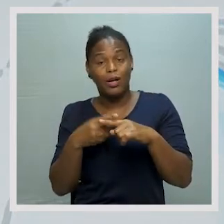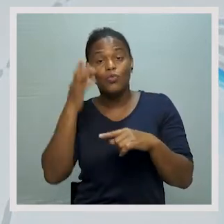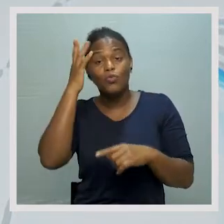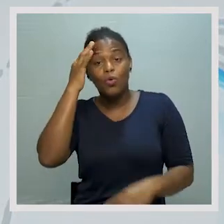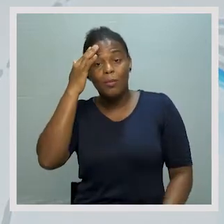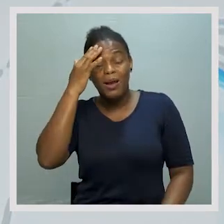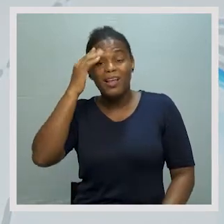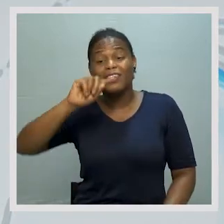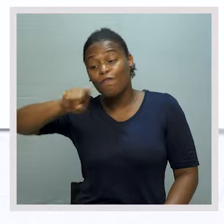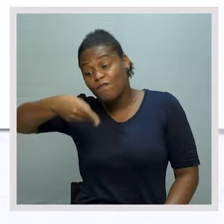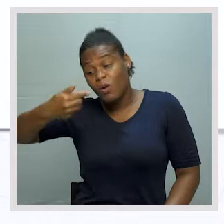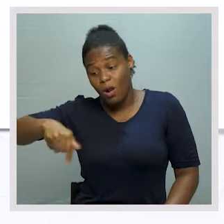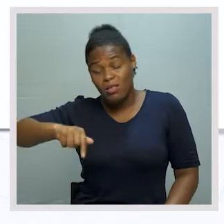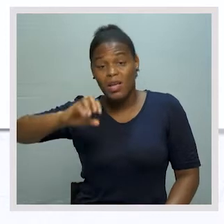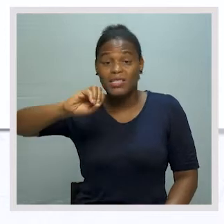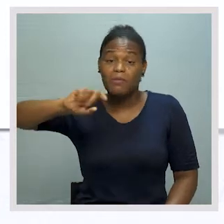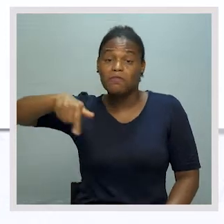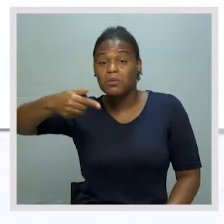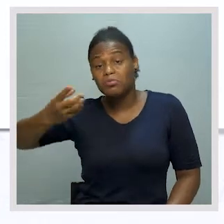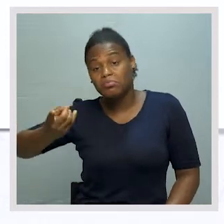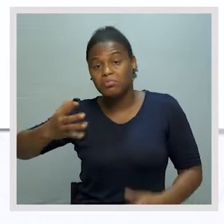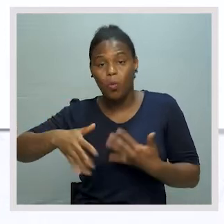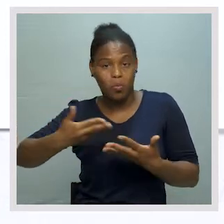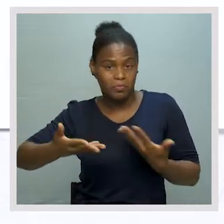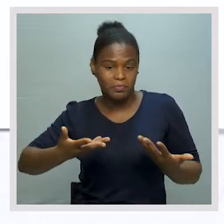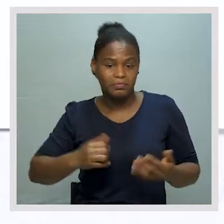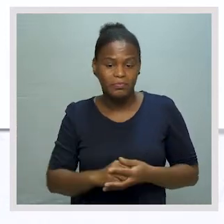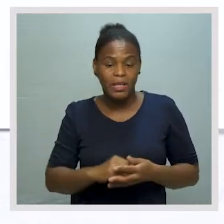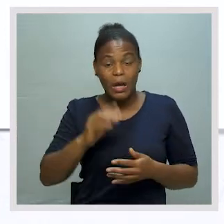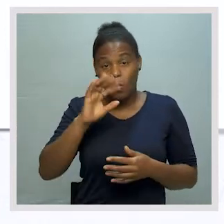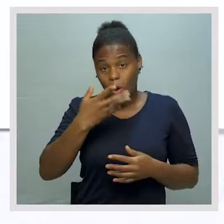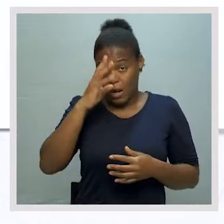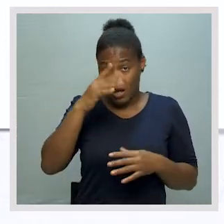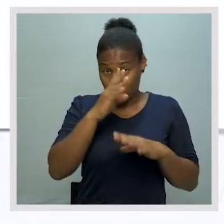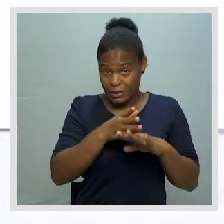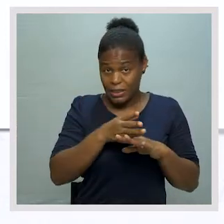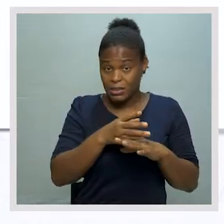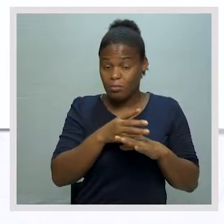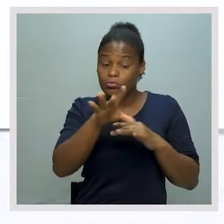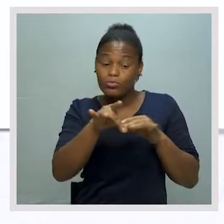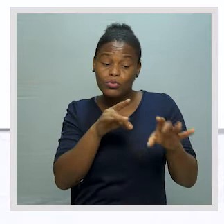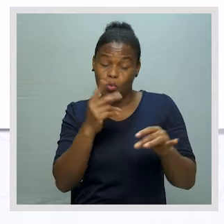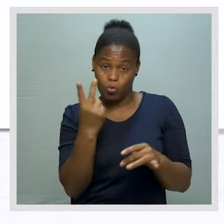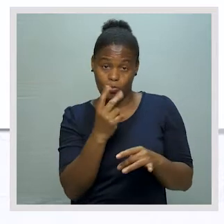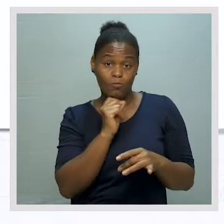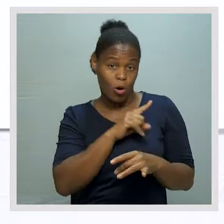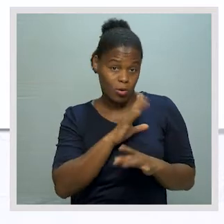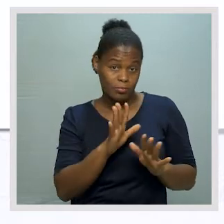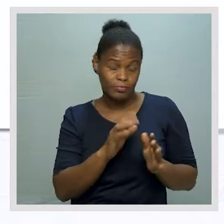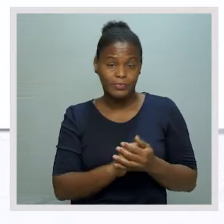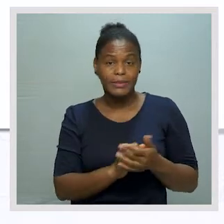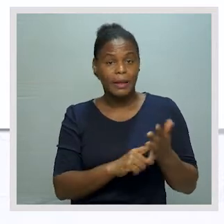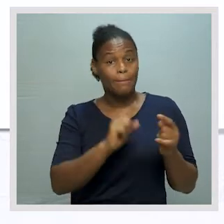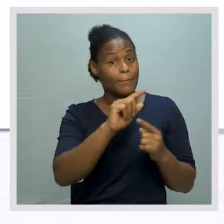um número decimal. Quando isso acontece, temos duas opções. Então, na